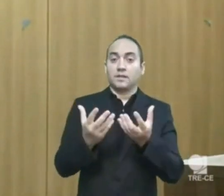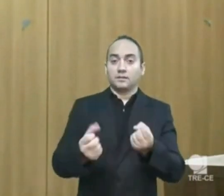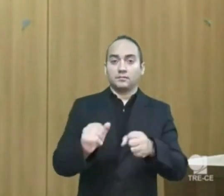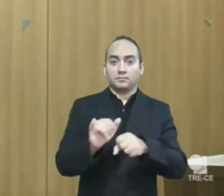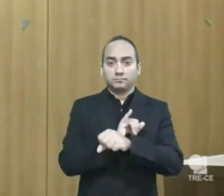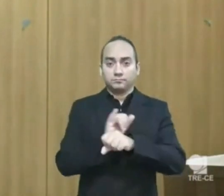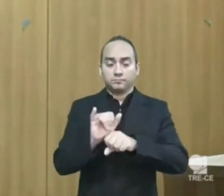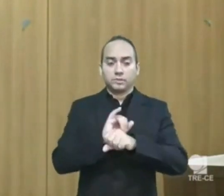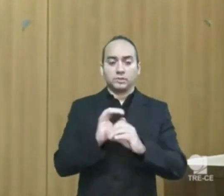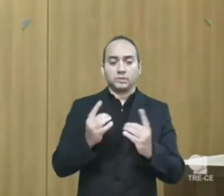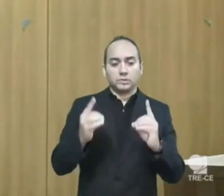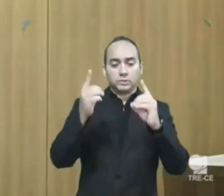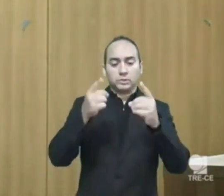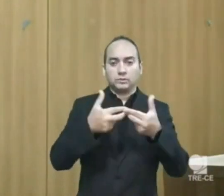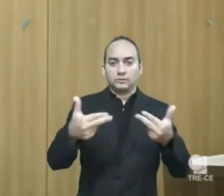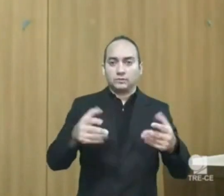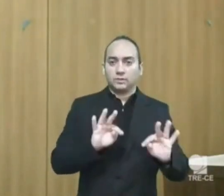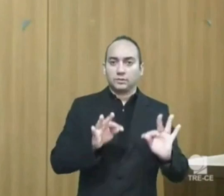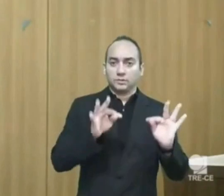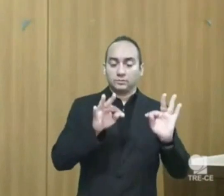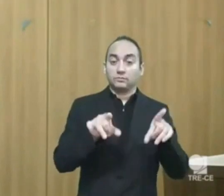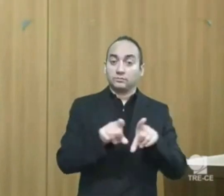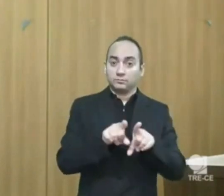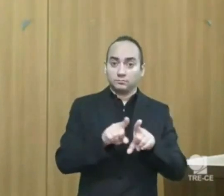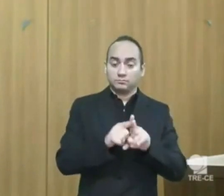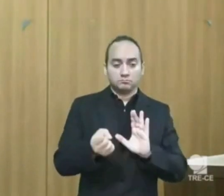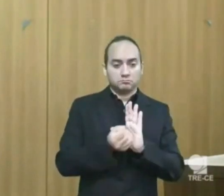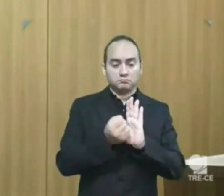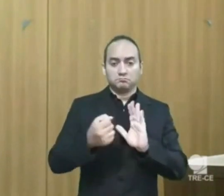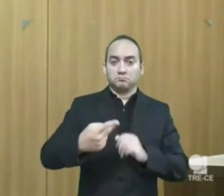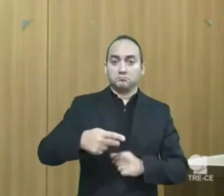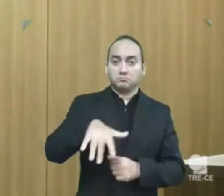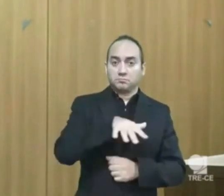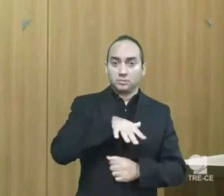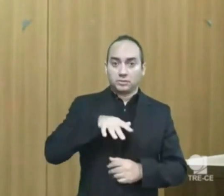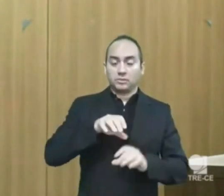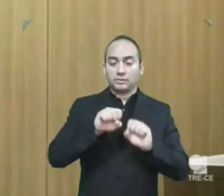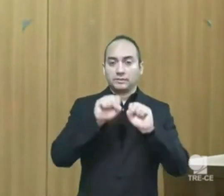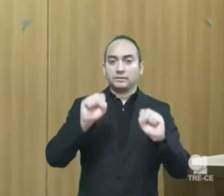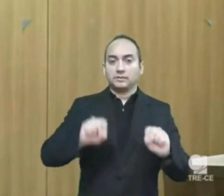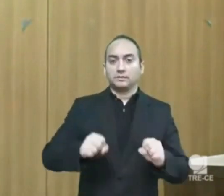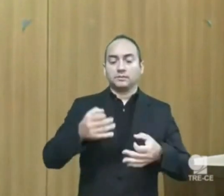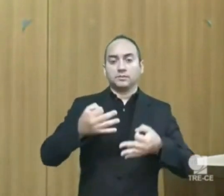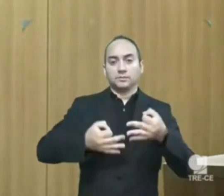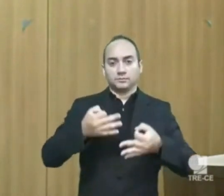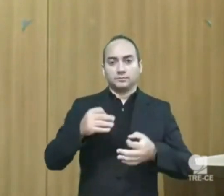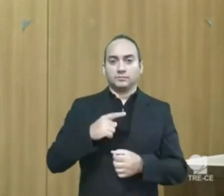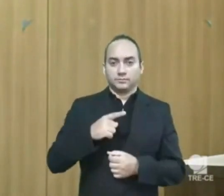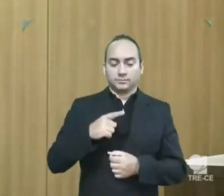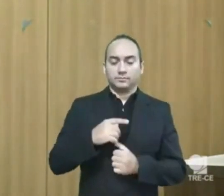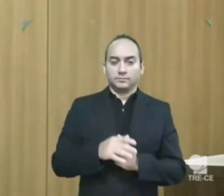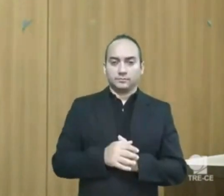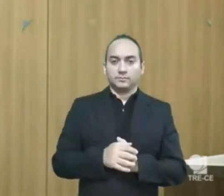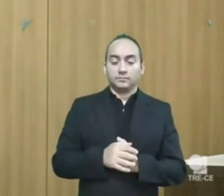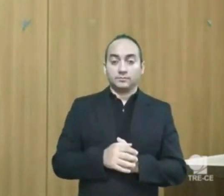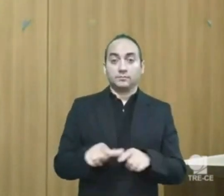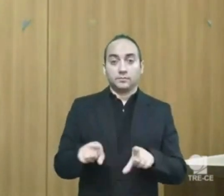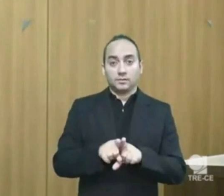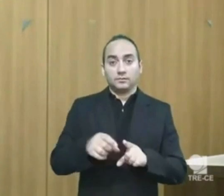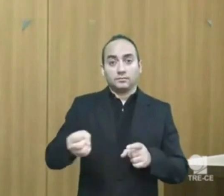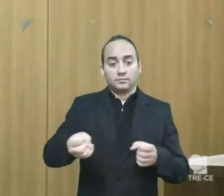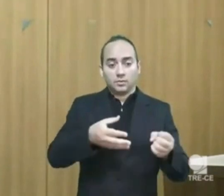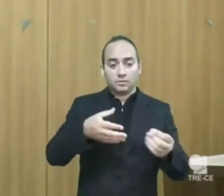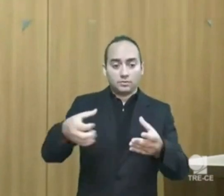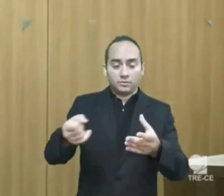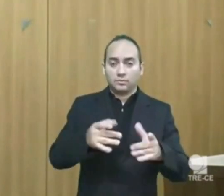soluções digitais é uma marca reconhecida do nosso sistema judicial. E as inovações